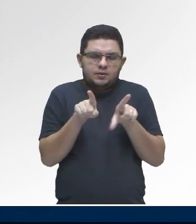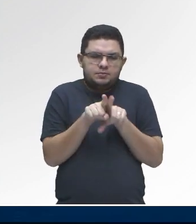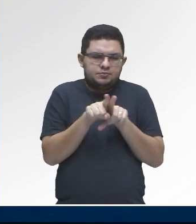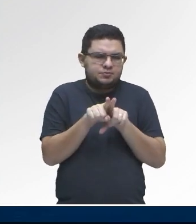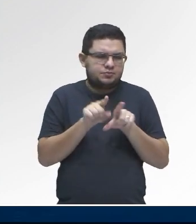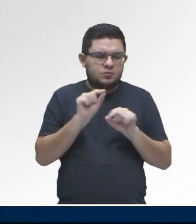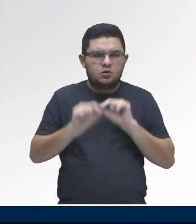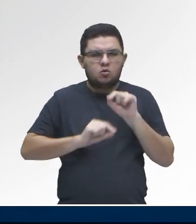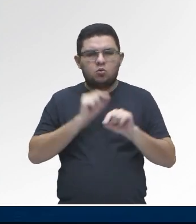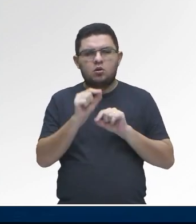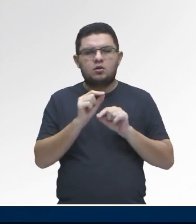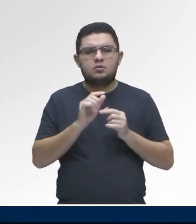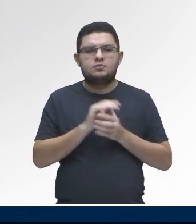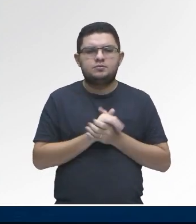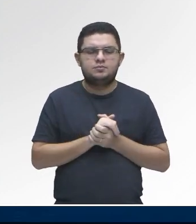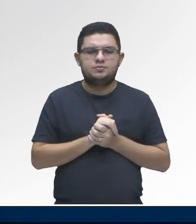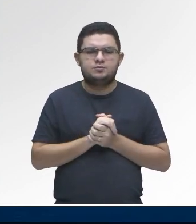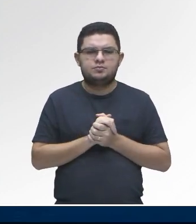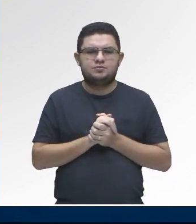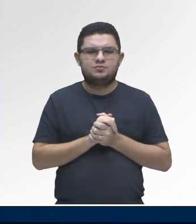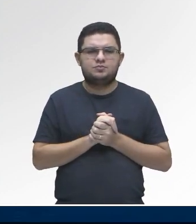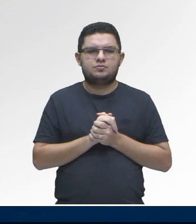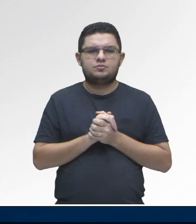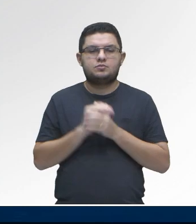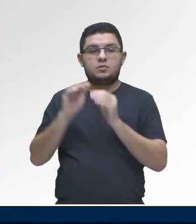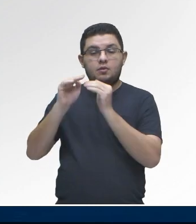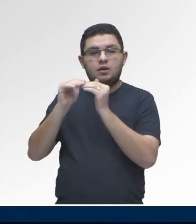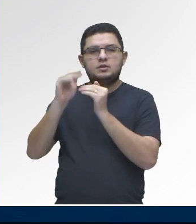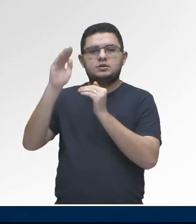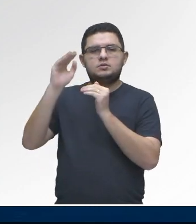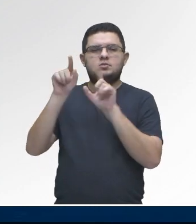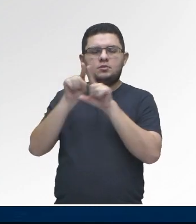é uma raiz e a parte de baixo também é uma raiz.